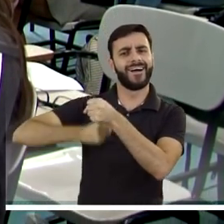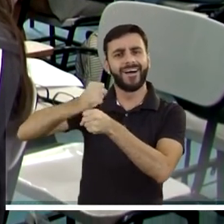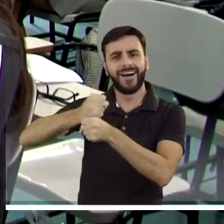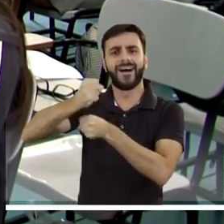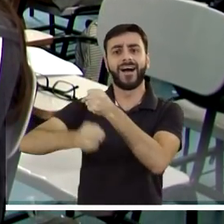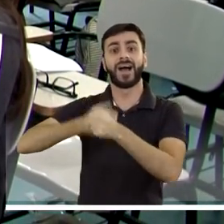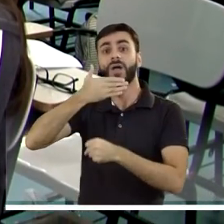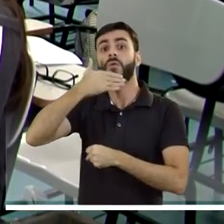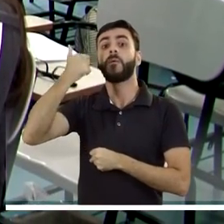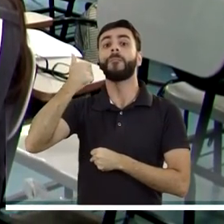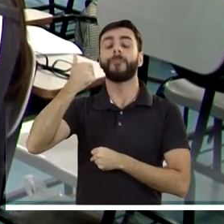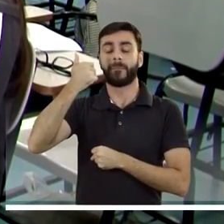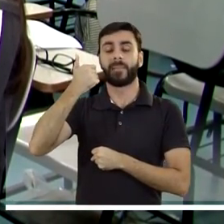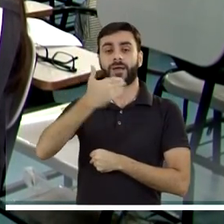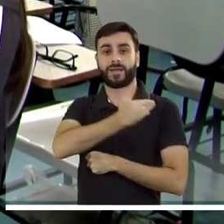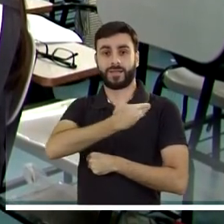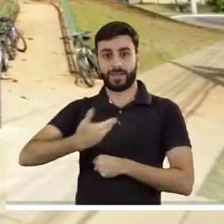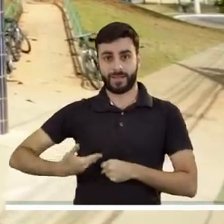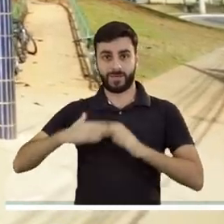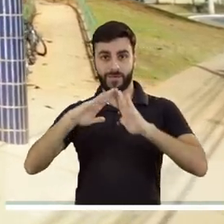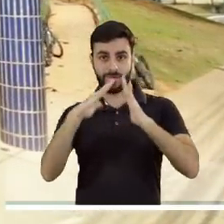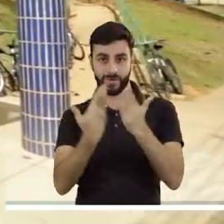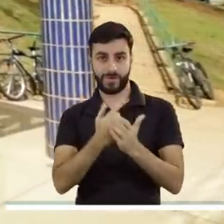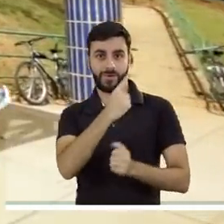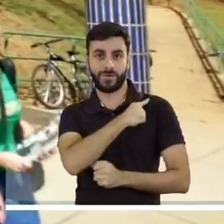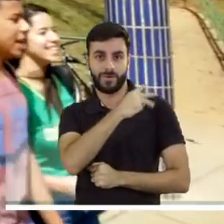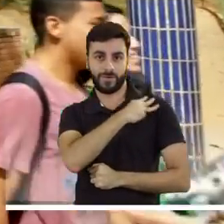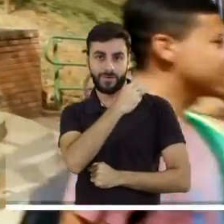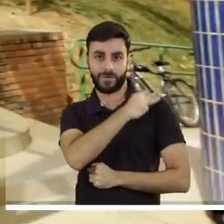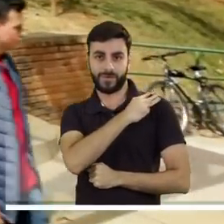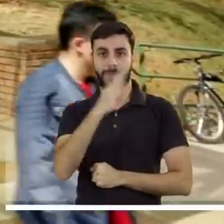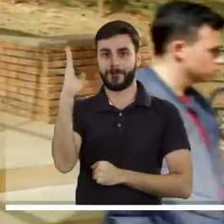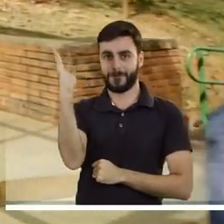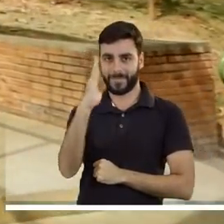que oferece o melhor ensino médio público no Brasil.